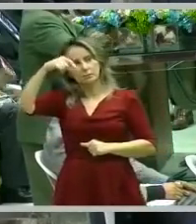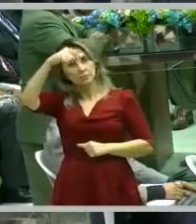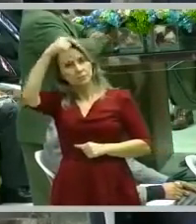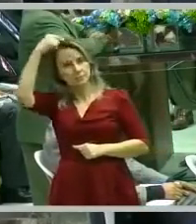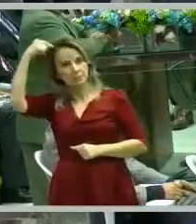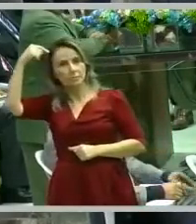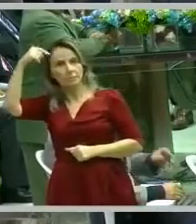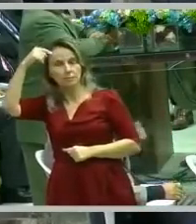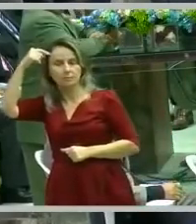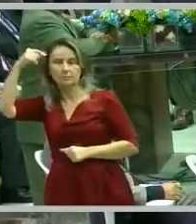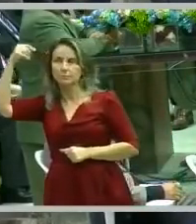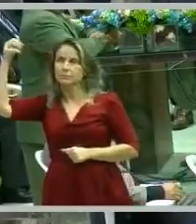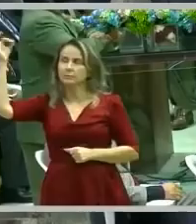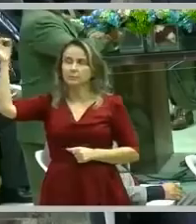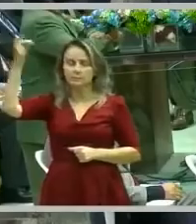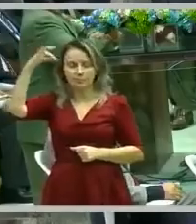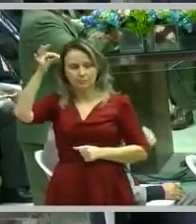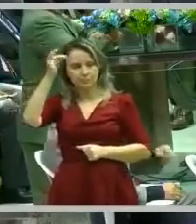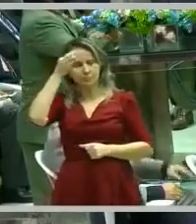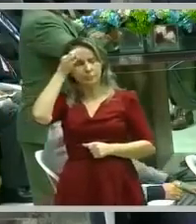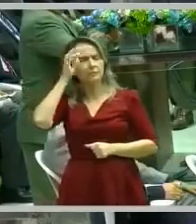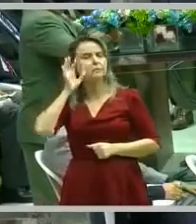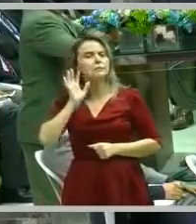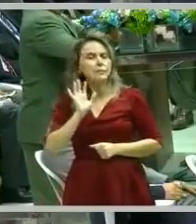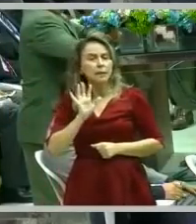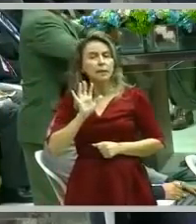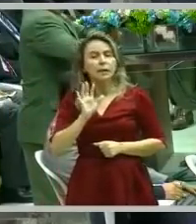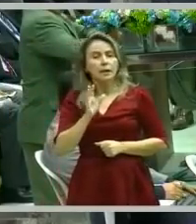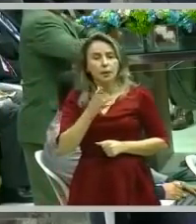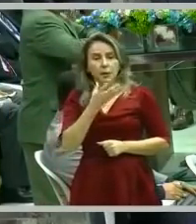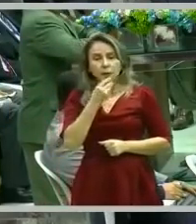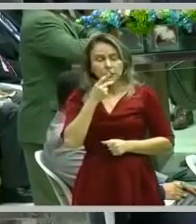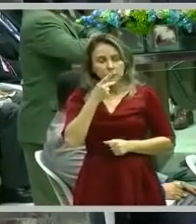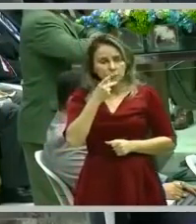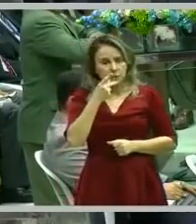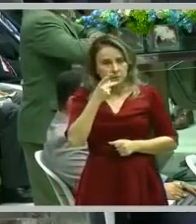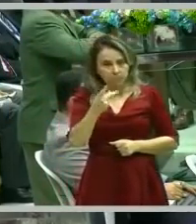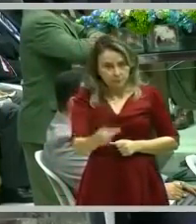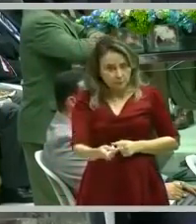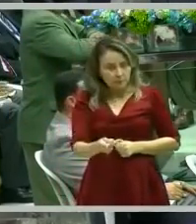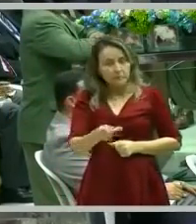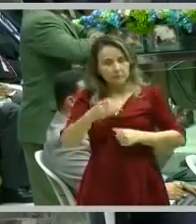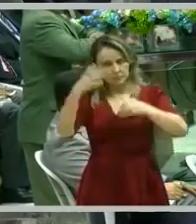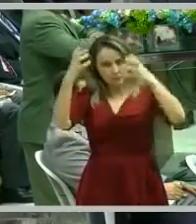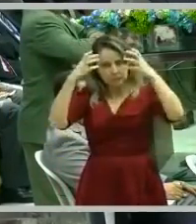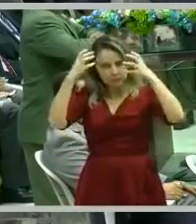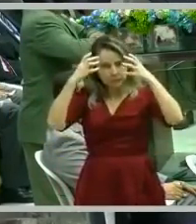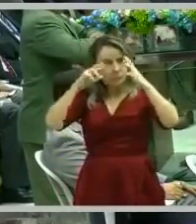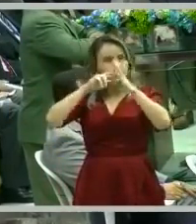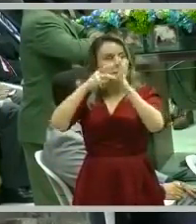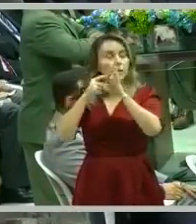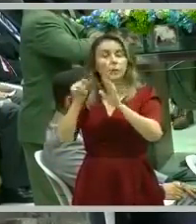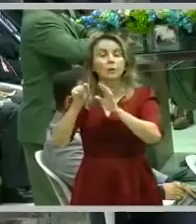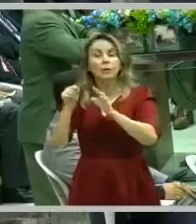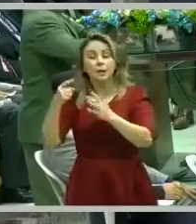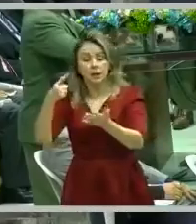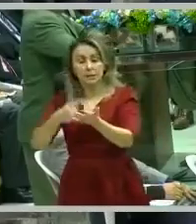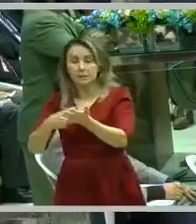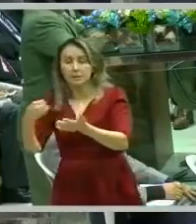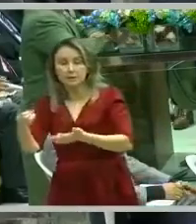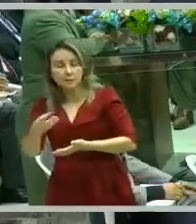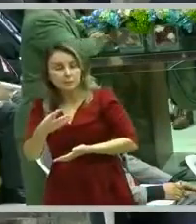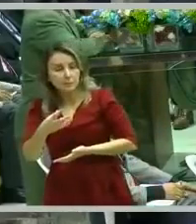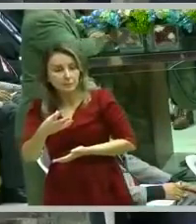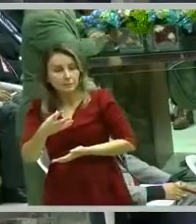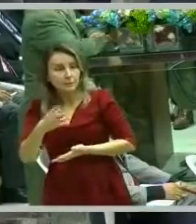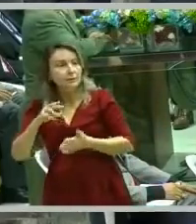Então, aquela lavagem que os sacerdotes passavam, não é? Ela representava o que para nós da nova aliança? O que era que ela